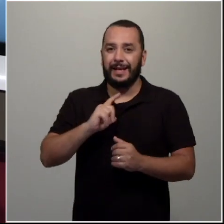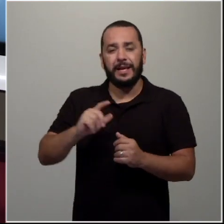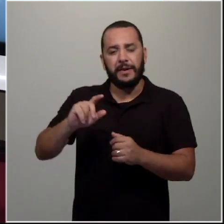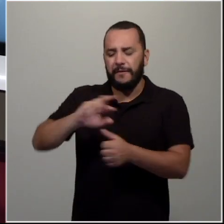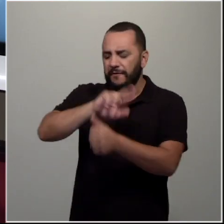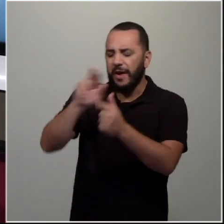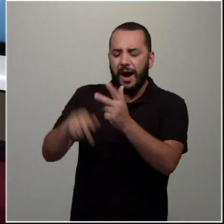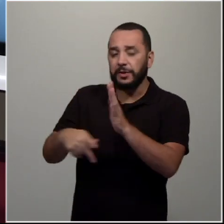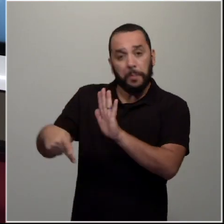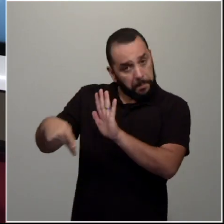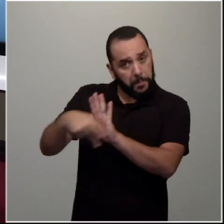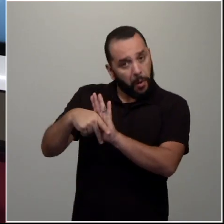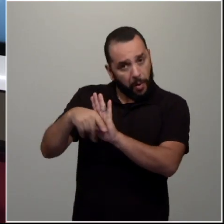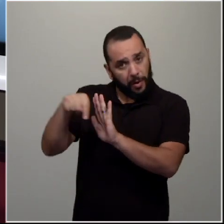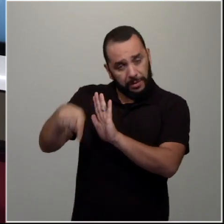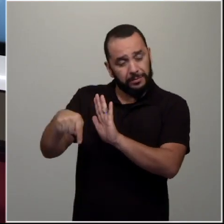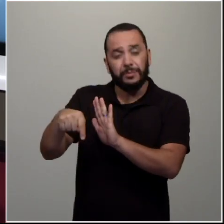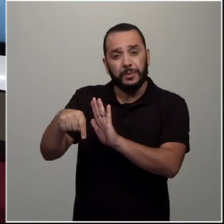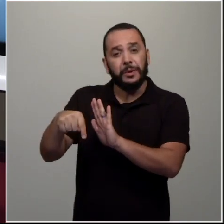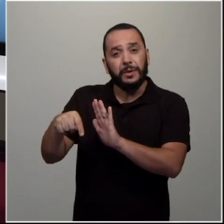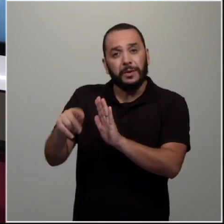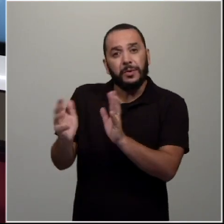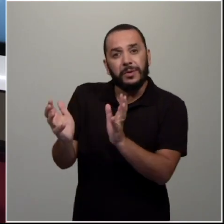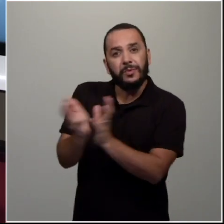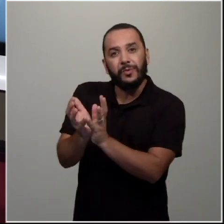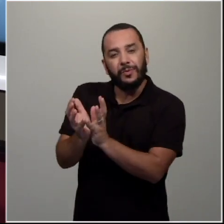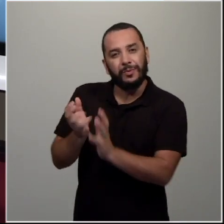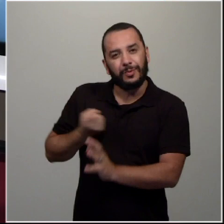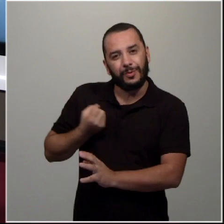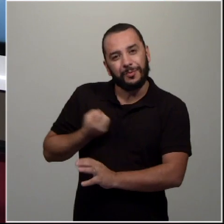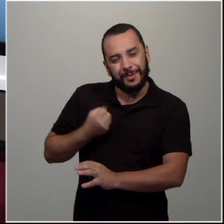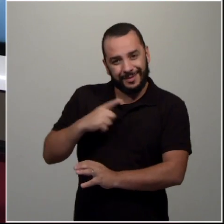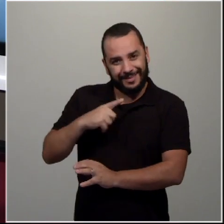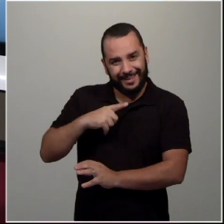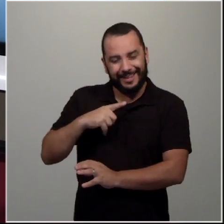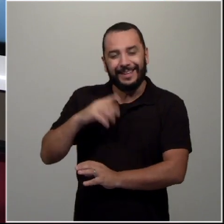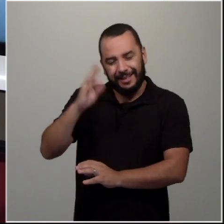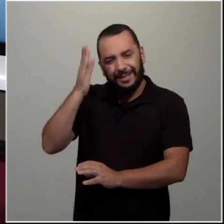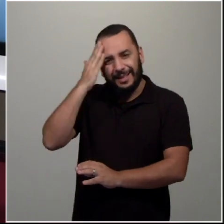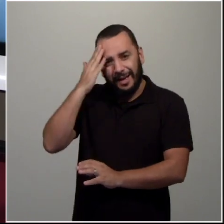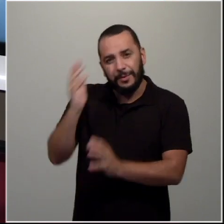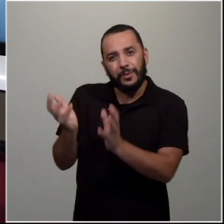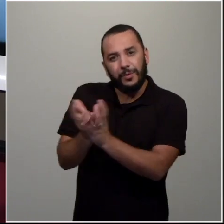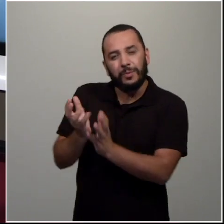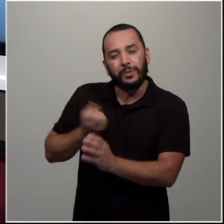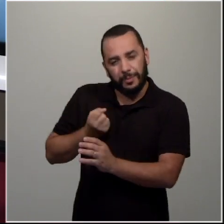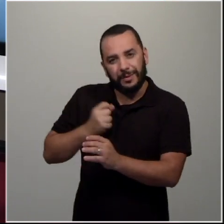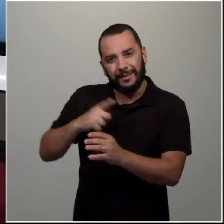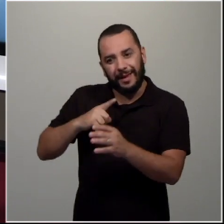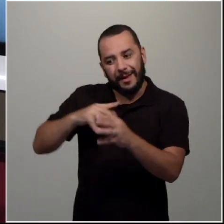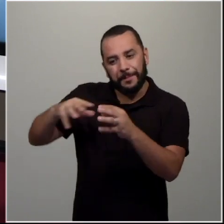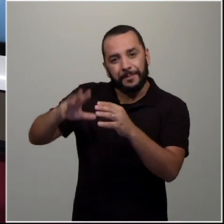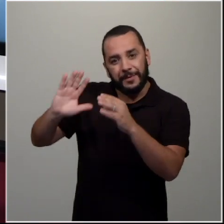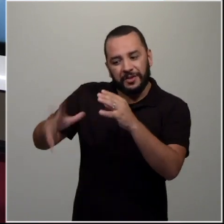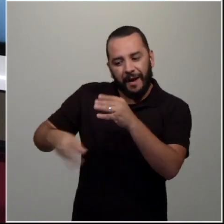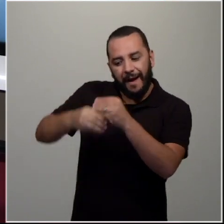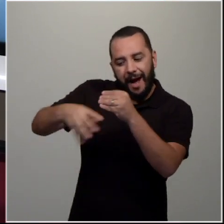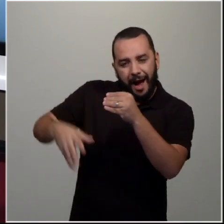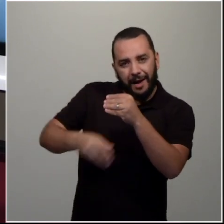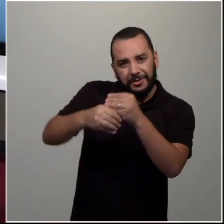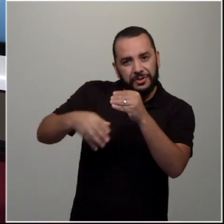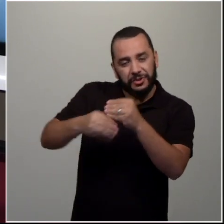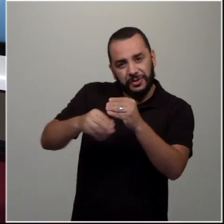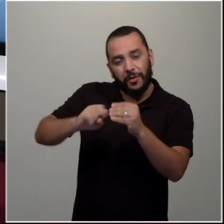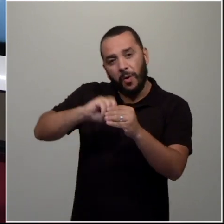é do sistema de nome dos sistemas de numeração né a questão do sistema de numeração será de ti wu nan sistema de numeração ser